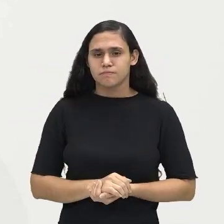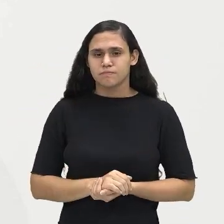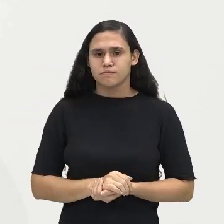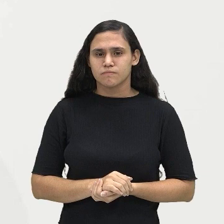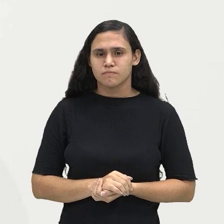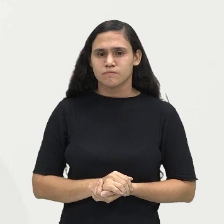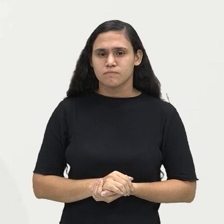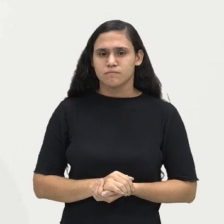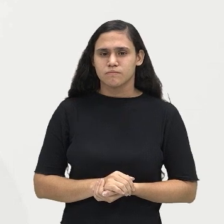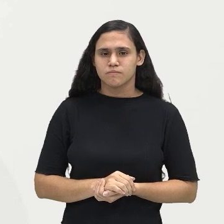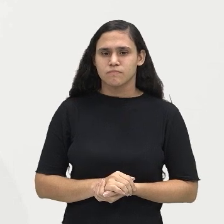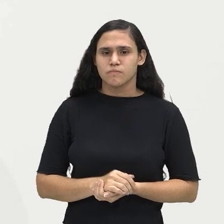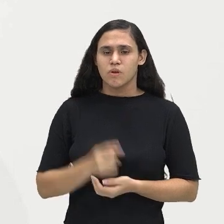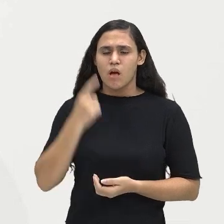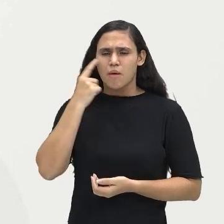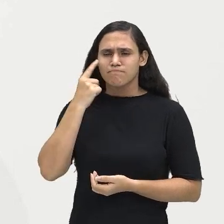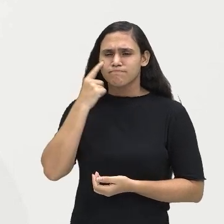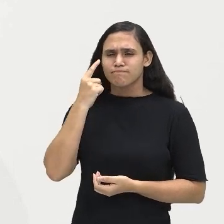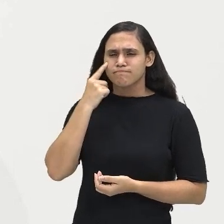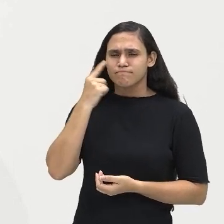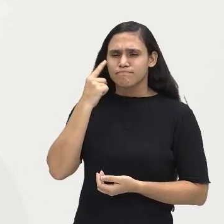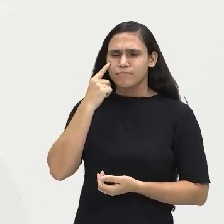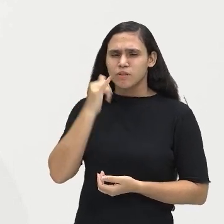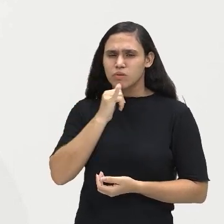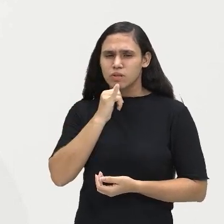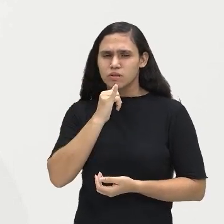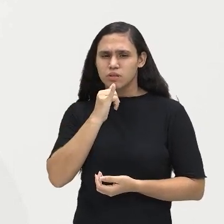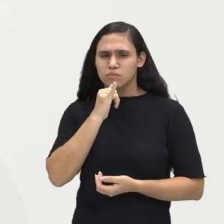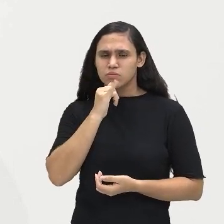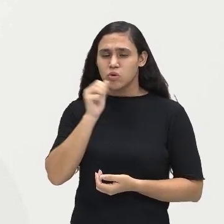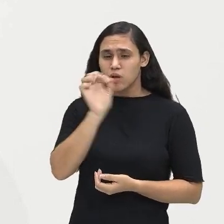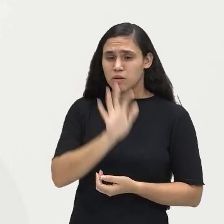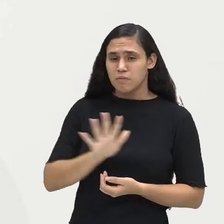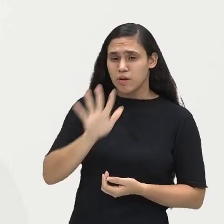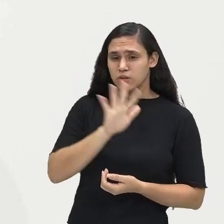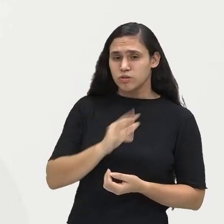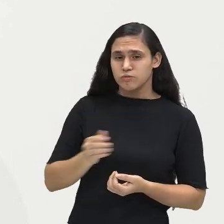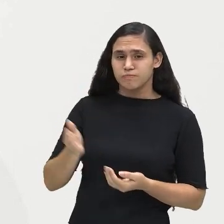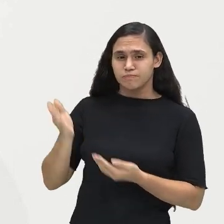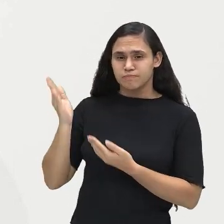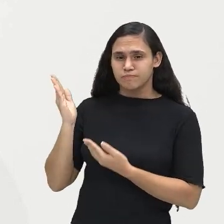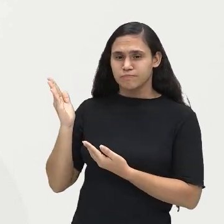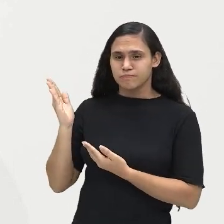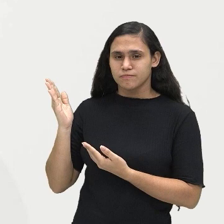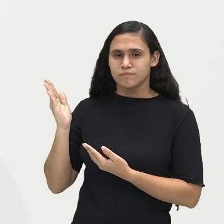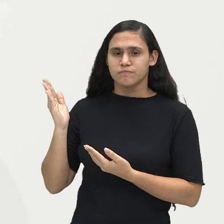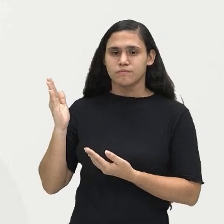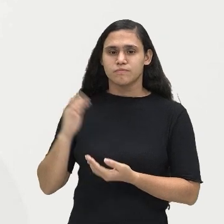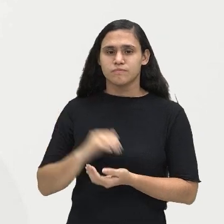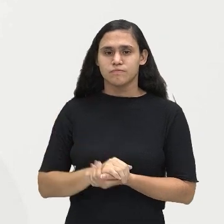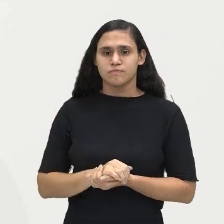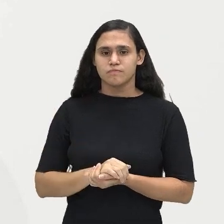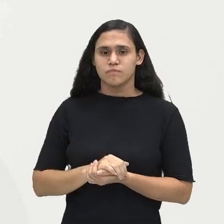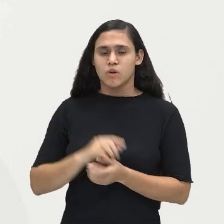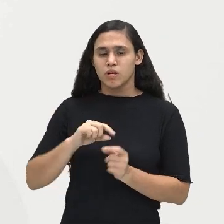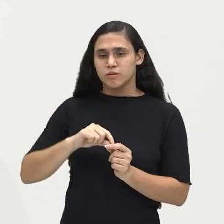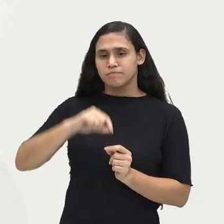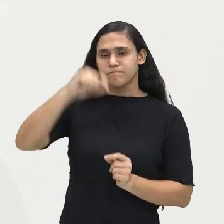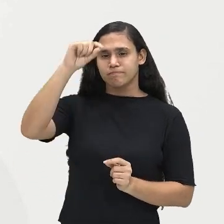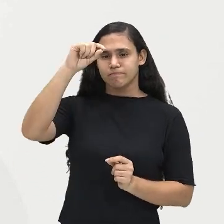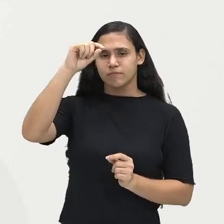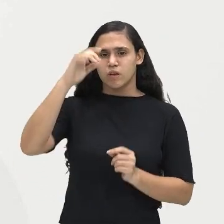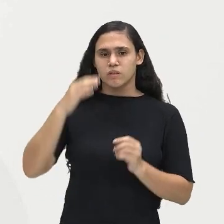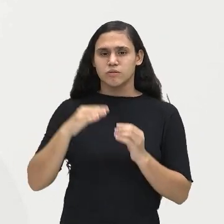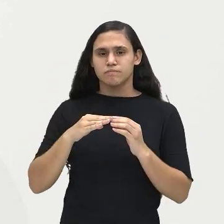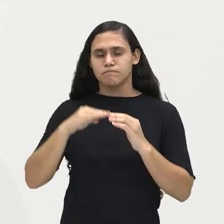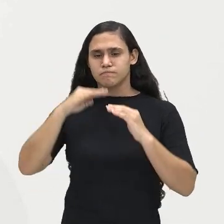seja a nossa reta dos números inteiros, para baixo nós temos menos 1, menos 2,